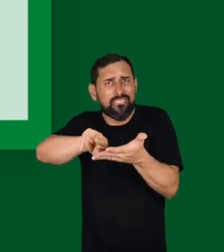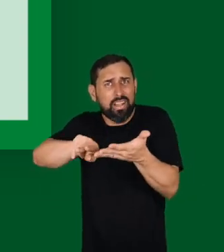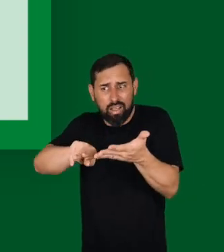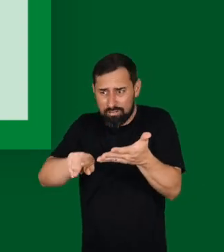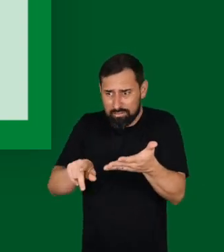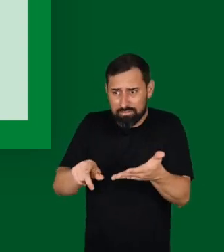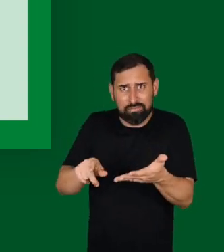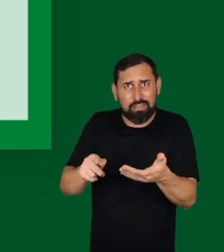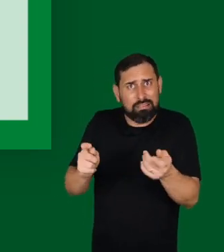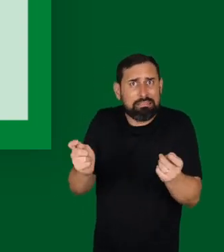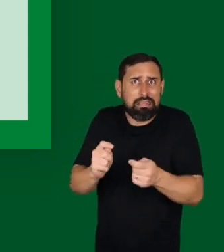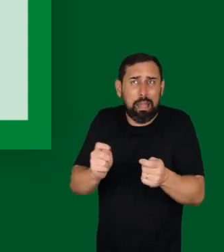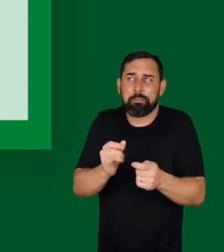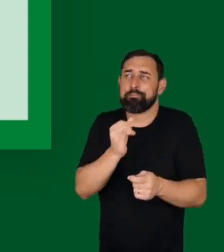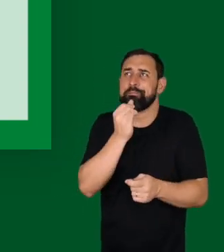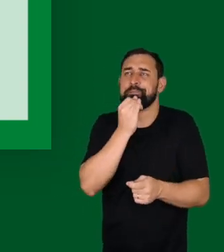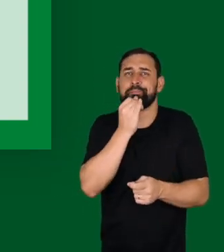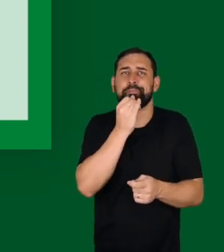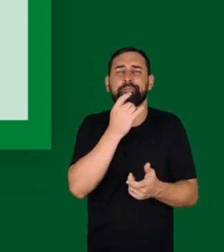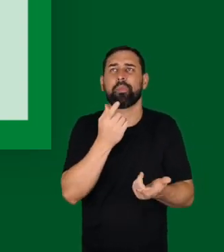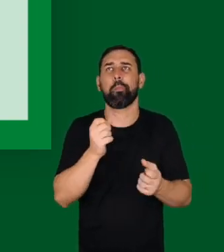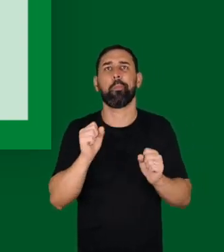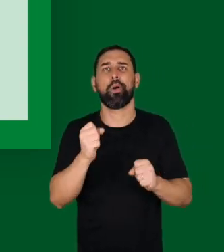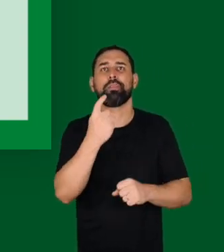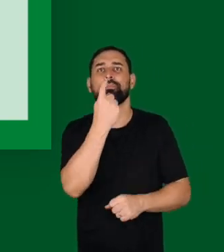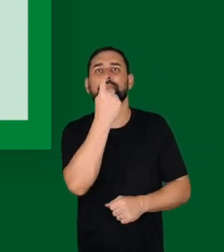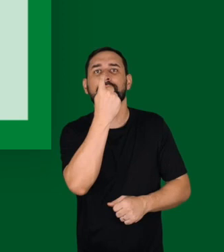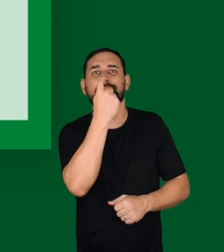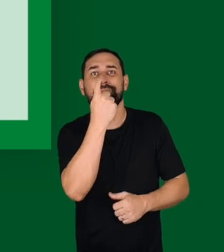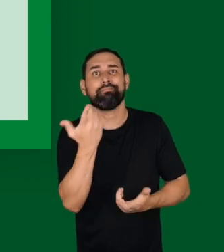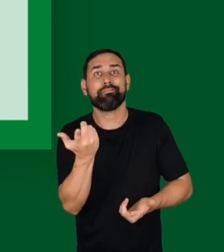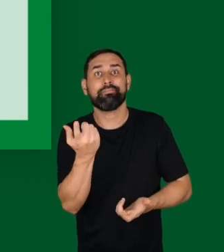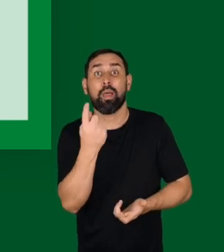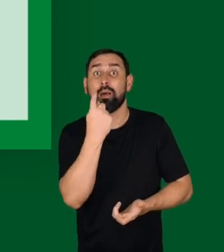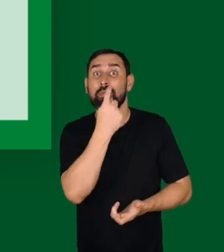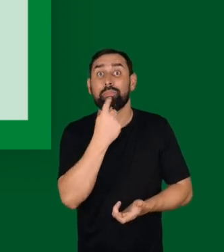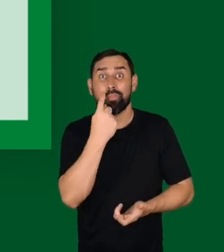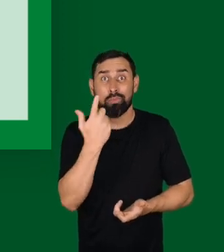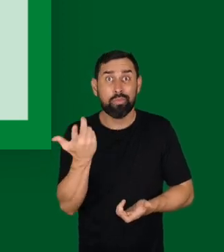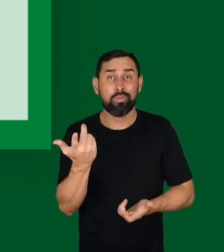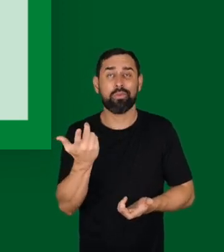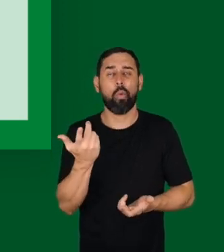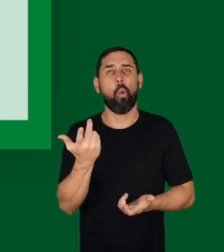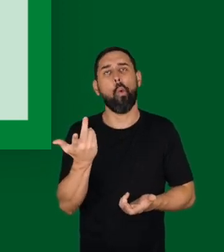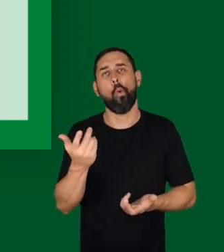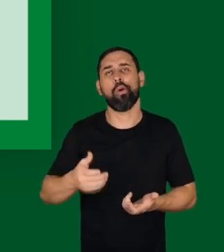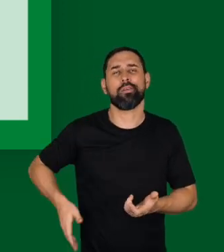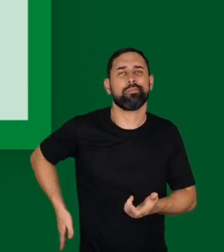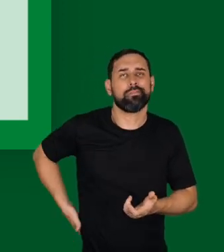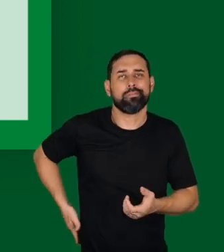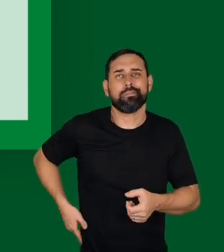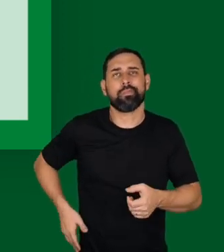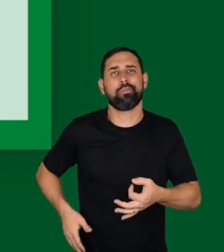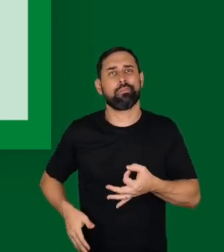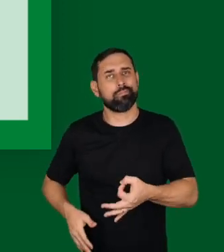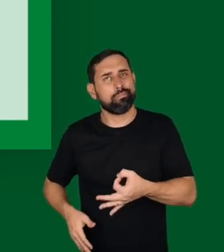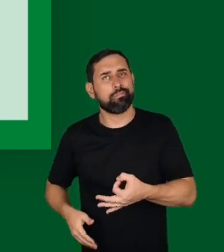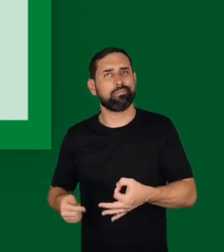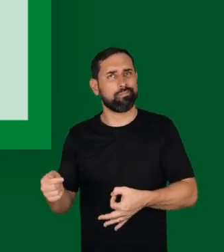que você use algumas medicações que você tem apresentação. A gente pode fazer midazolam